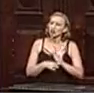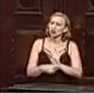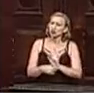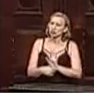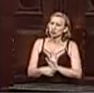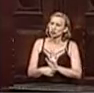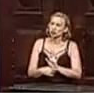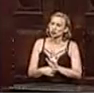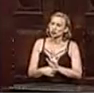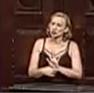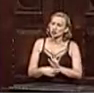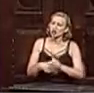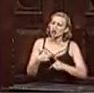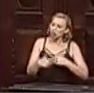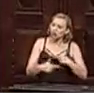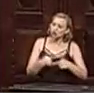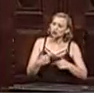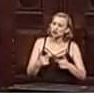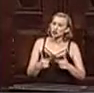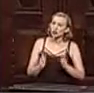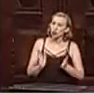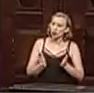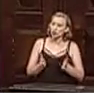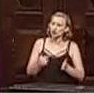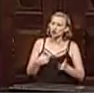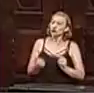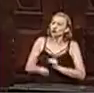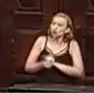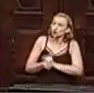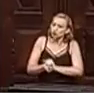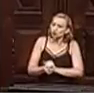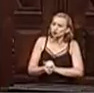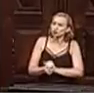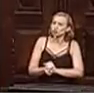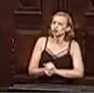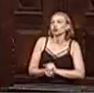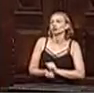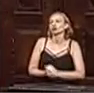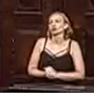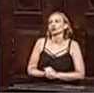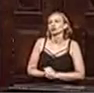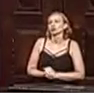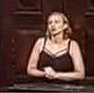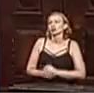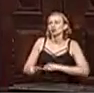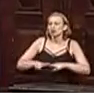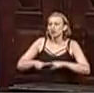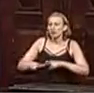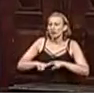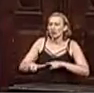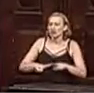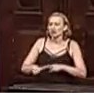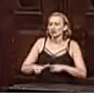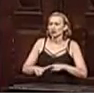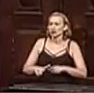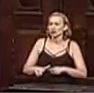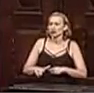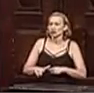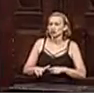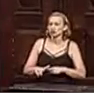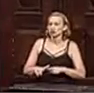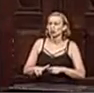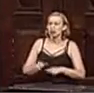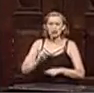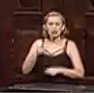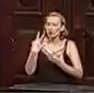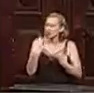hoje travada, na mesma CSN, na mesma Volta Redonda, por trabalhadores da mesma categoria, que não